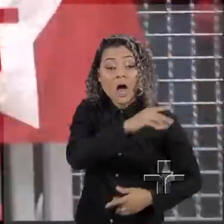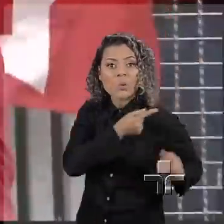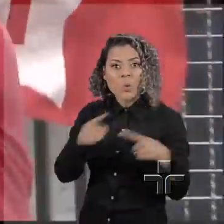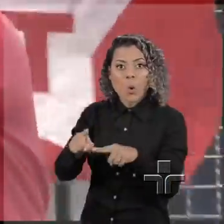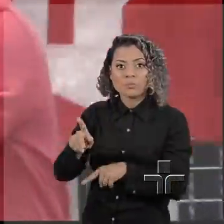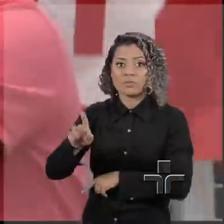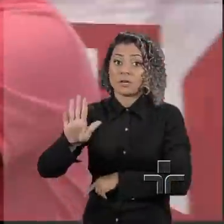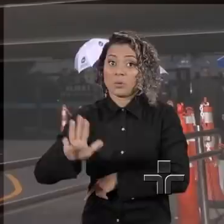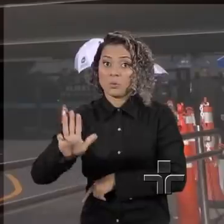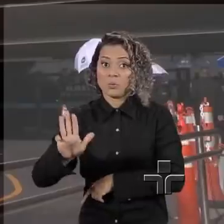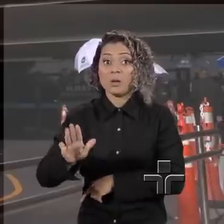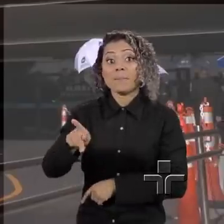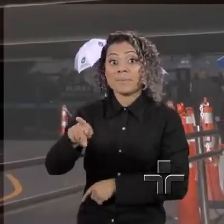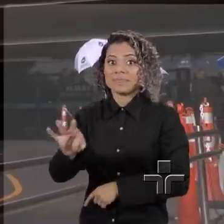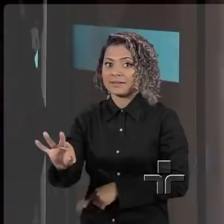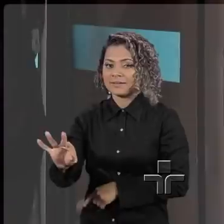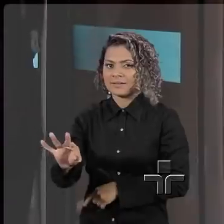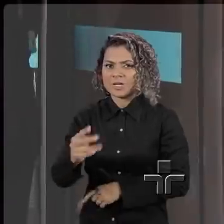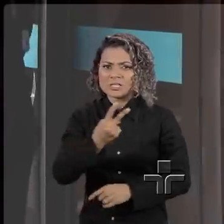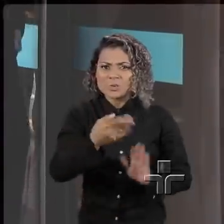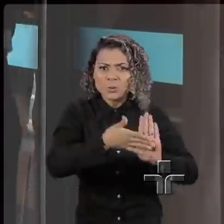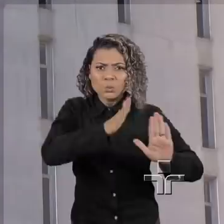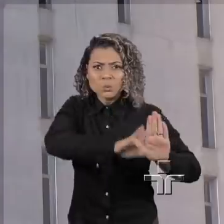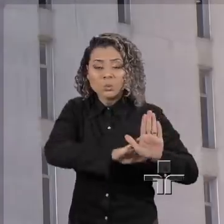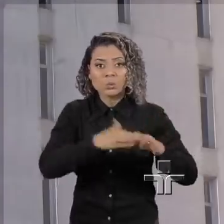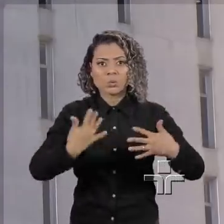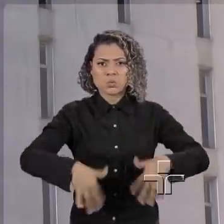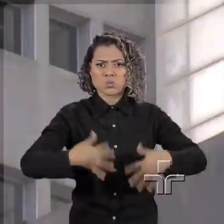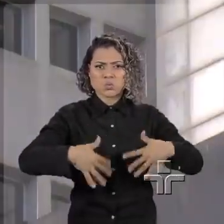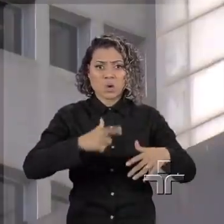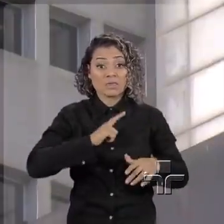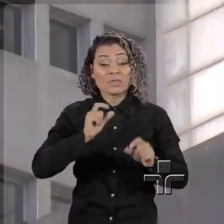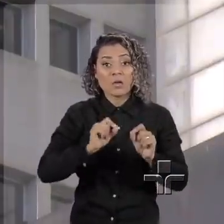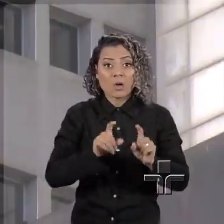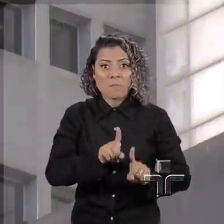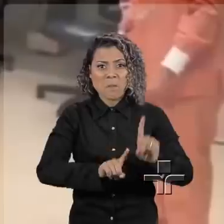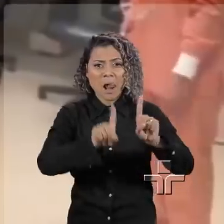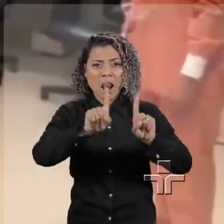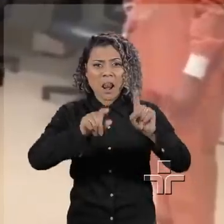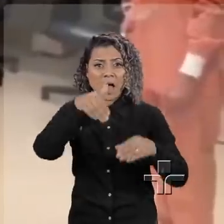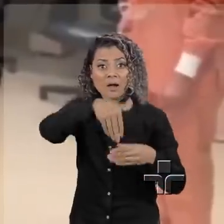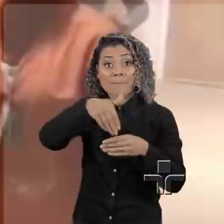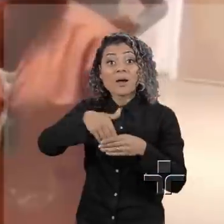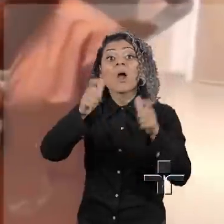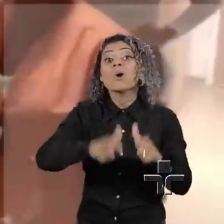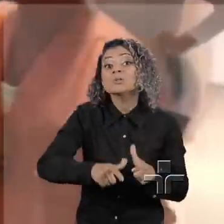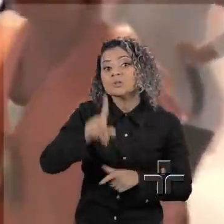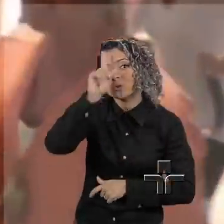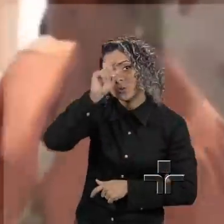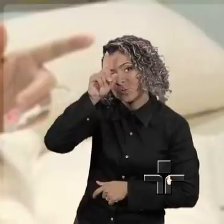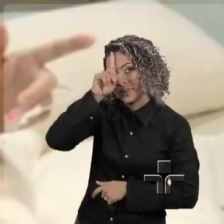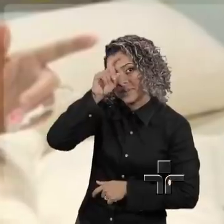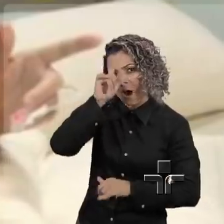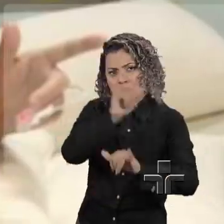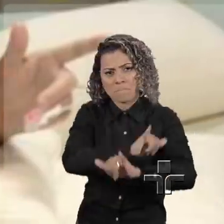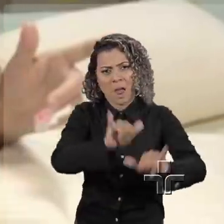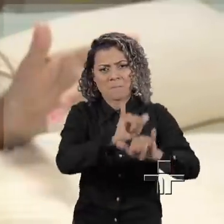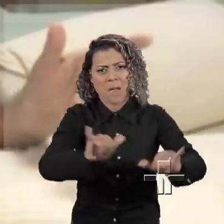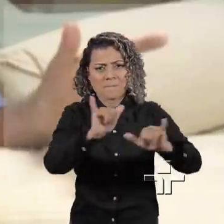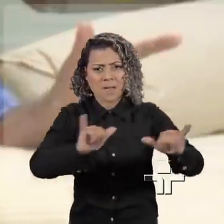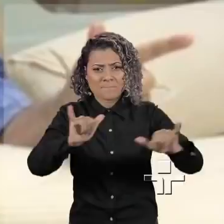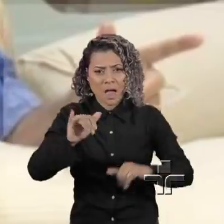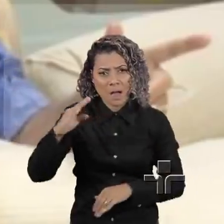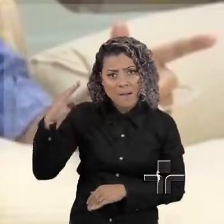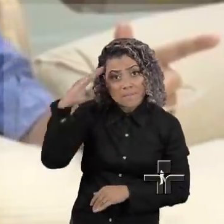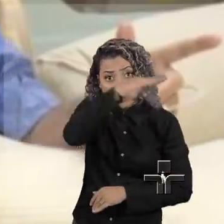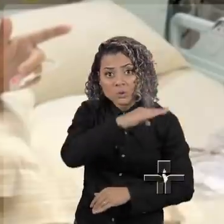o lulopetismo. Um segundo turno marcado por uma campanha feita a partir de um leito de hospital. Bolsonaro usa